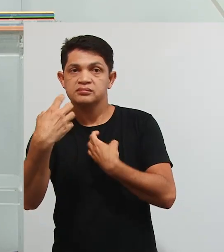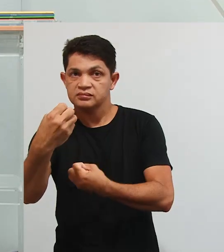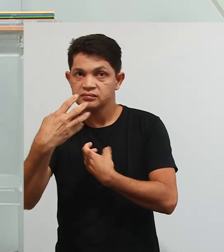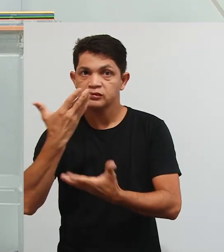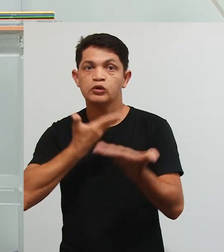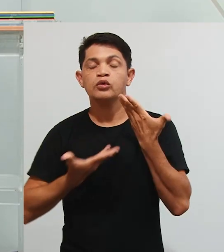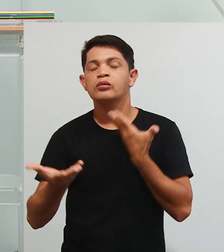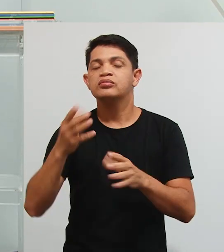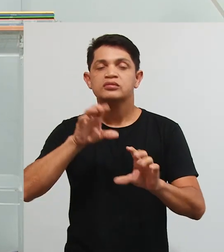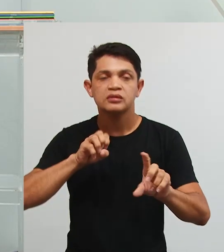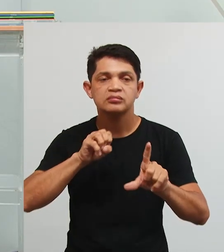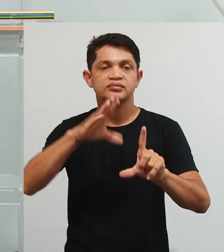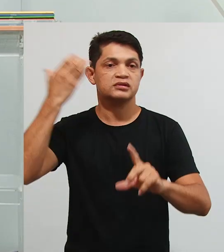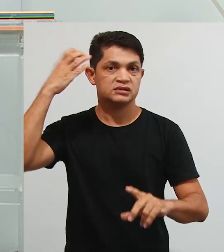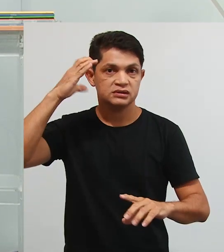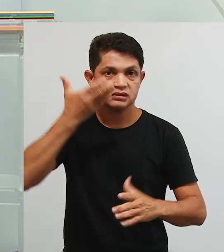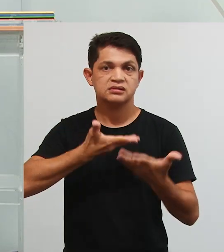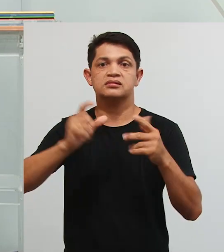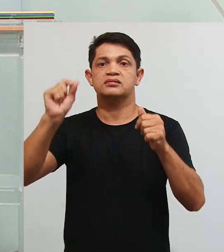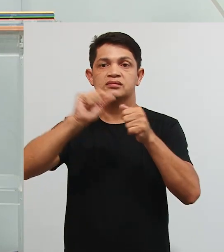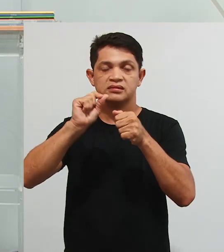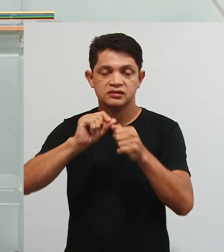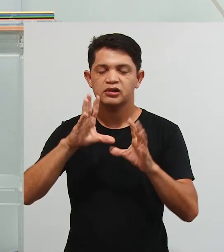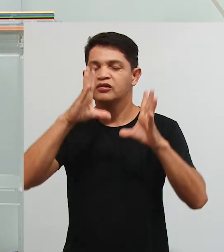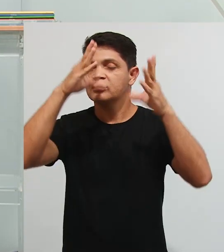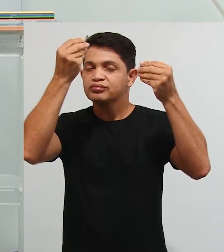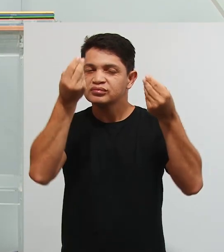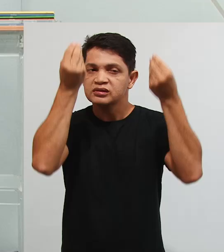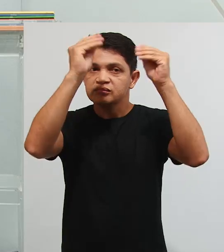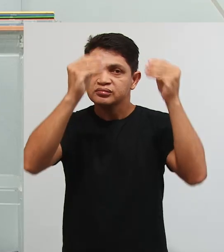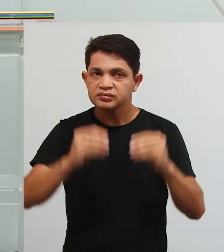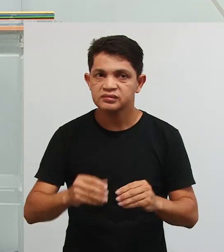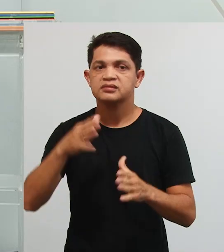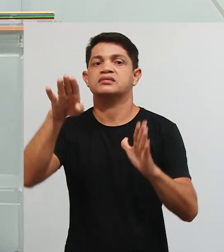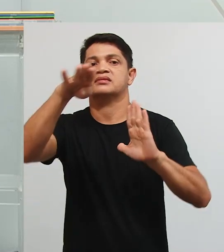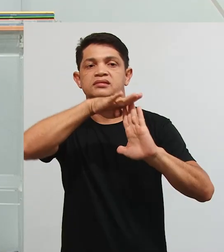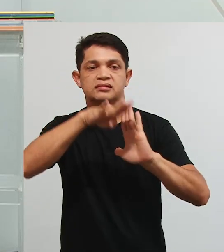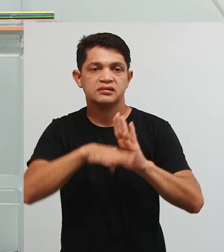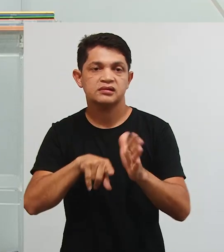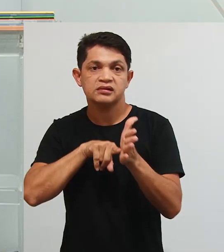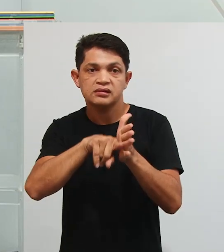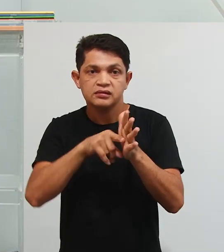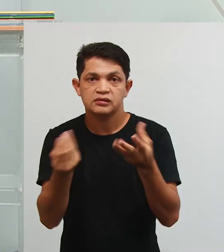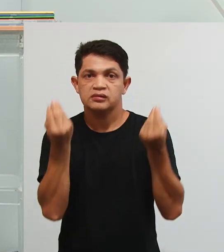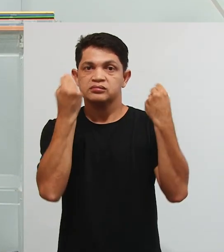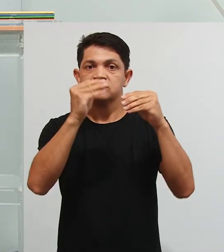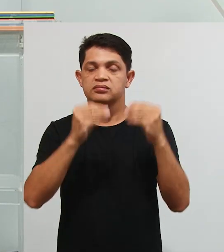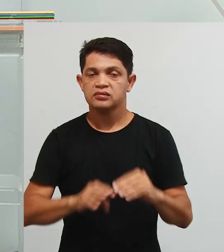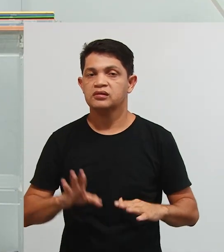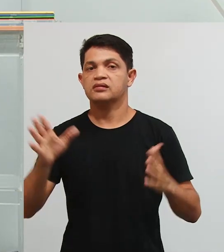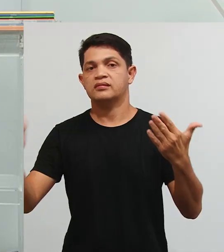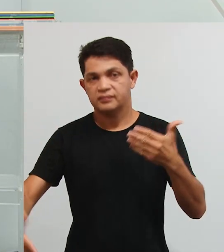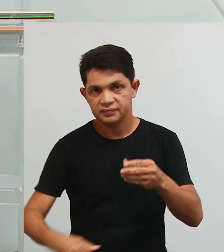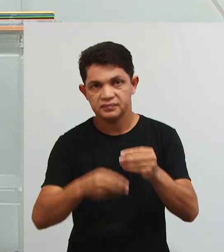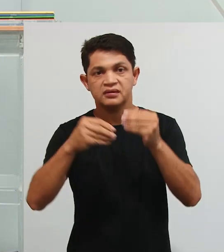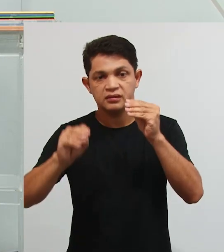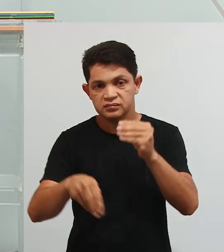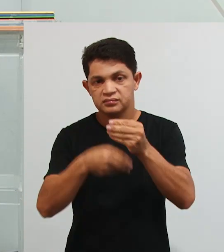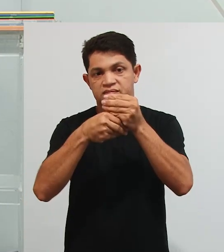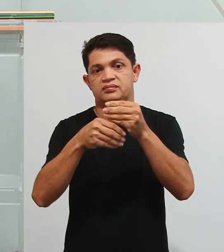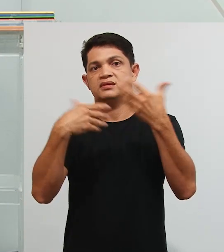Isso confere cientificidade, rigorosidade ao processo de investigação, porque você tem um